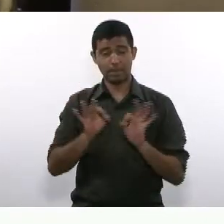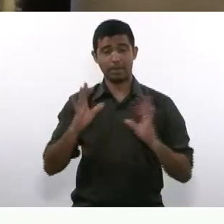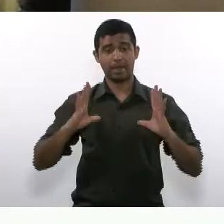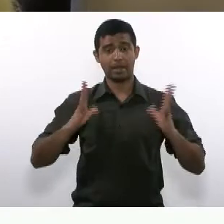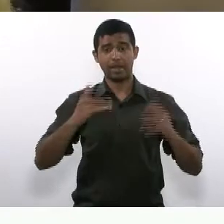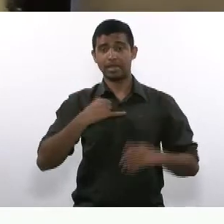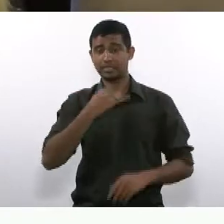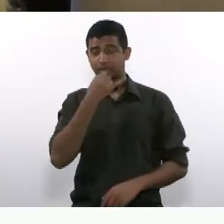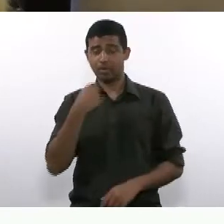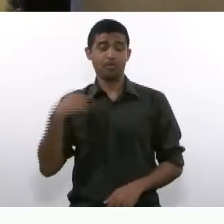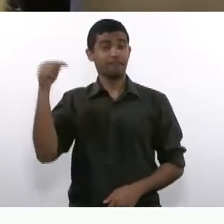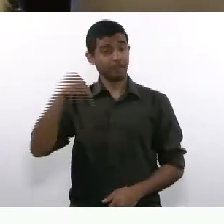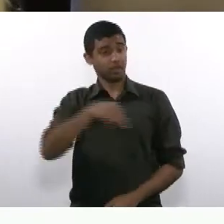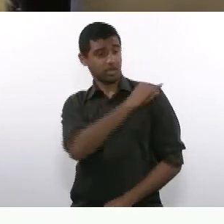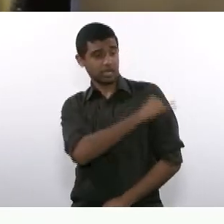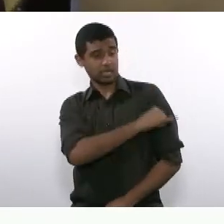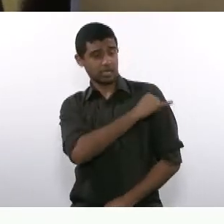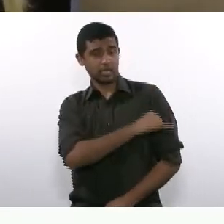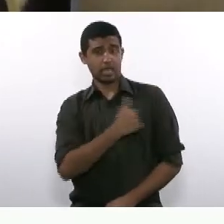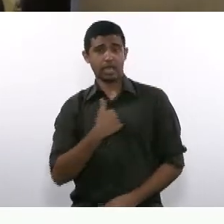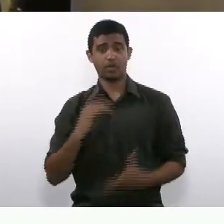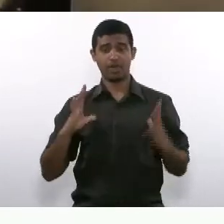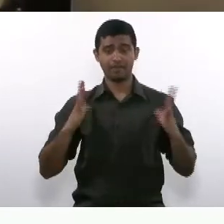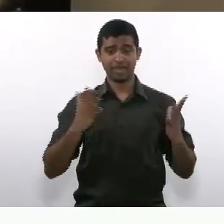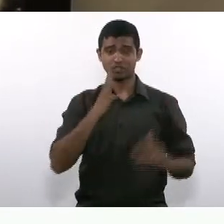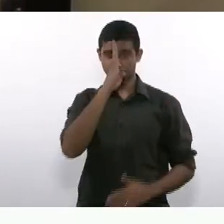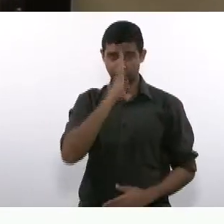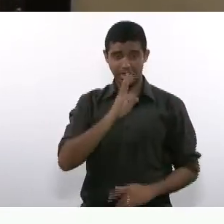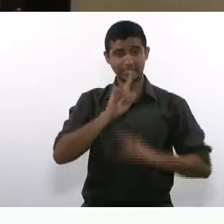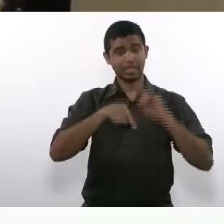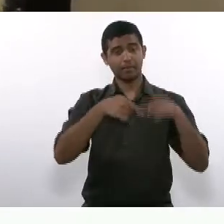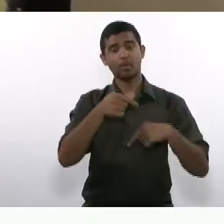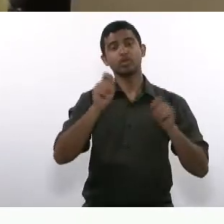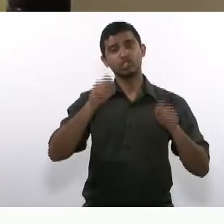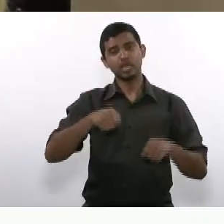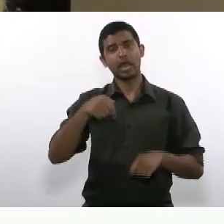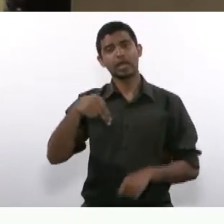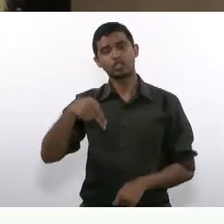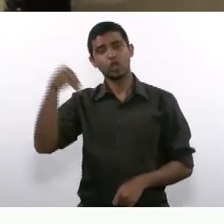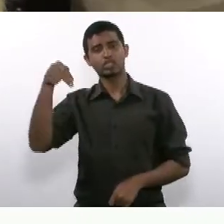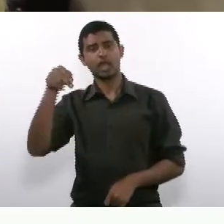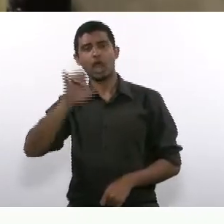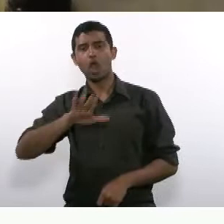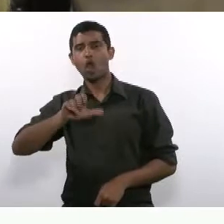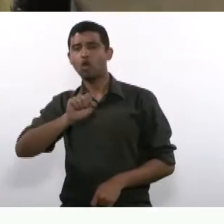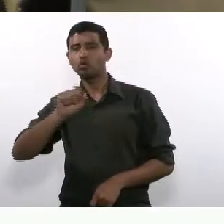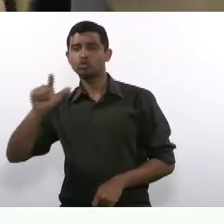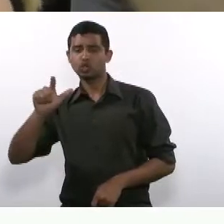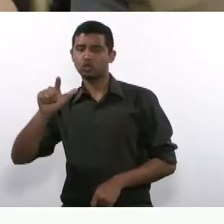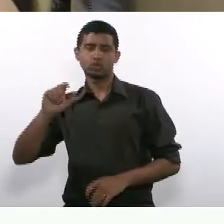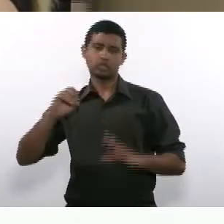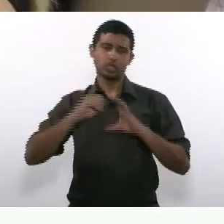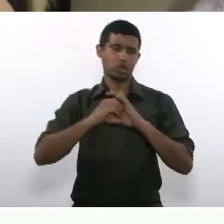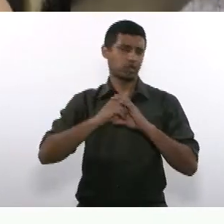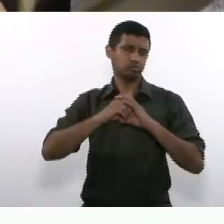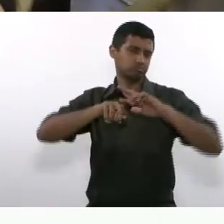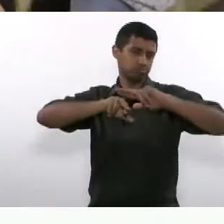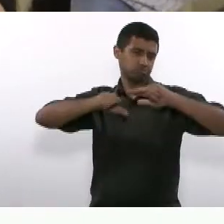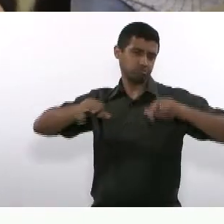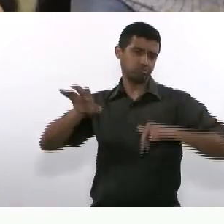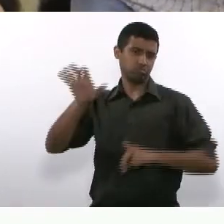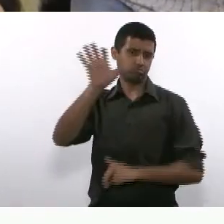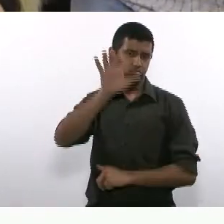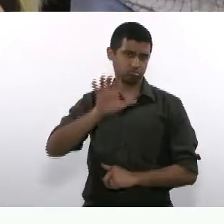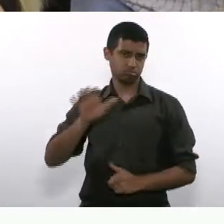no Rio de Janeiro, eu fico no meu evento de graça, depois eu posso ir para o Nordeste, eu posso ir para o Sul, eu posso ir para o Centro-Oeste, assim por diante. Hoje, a gente já